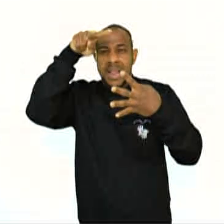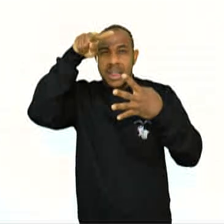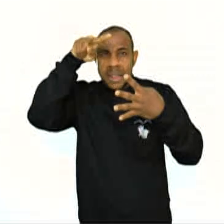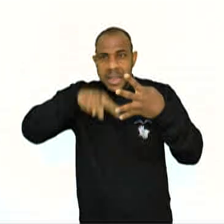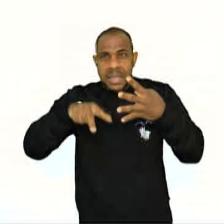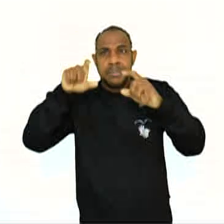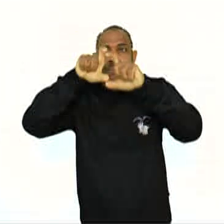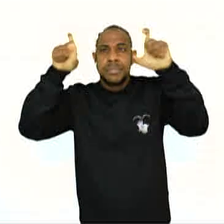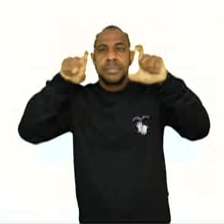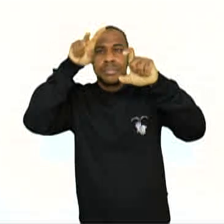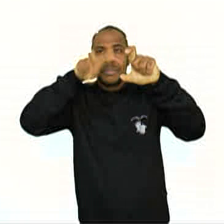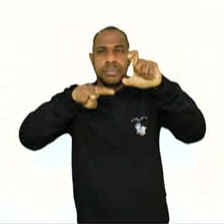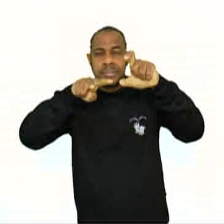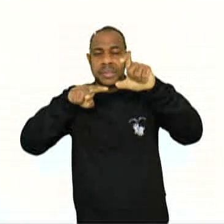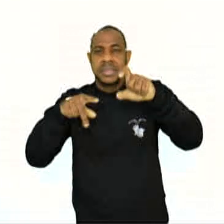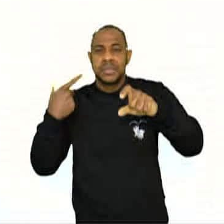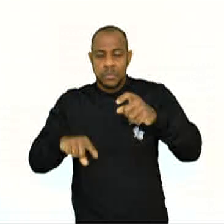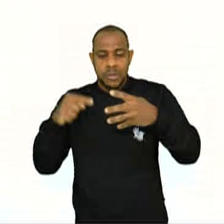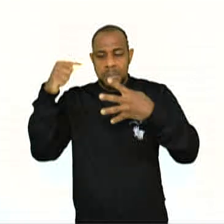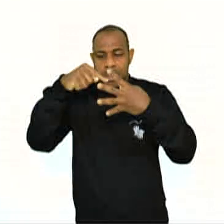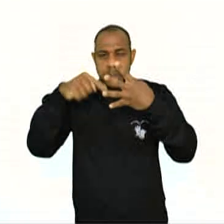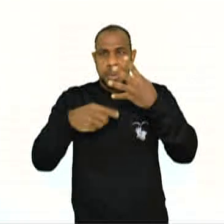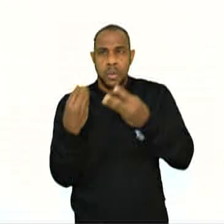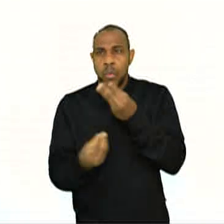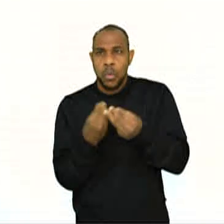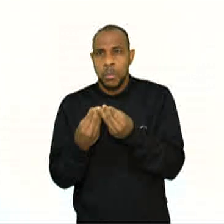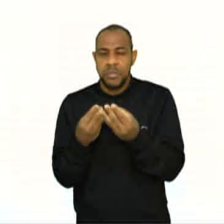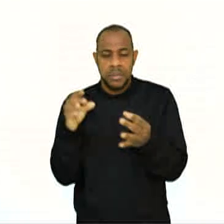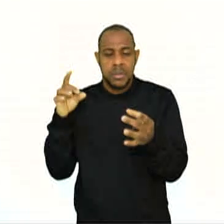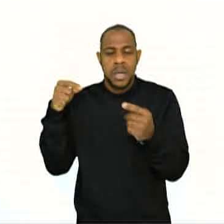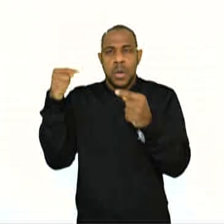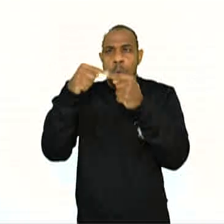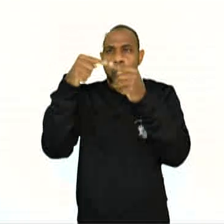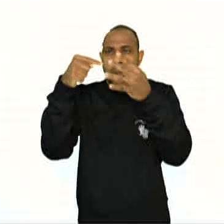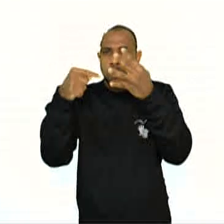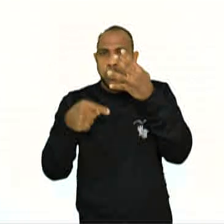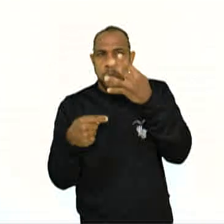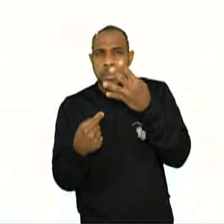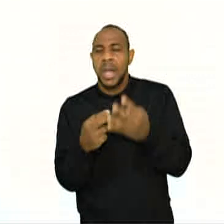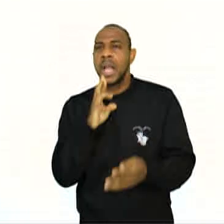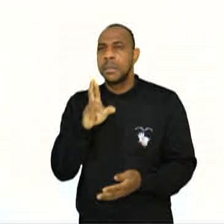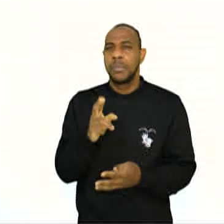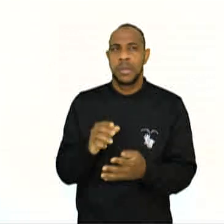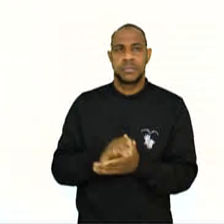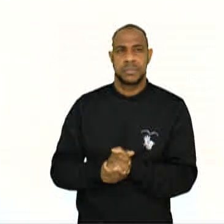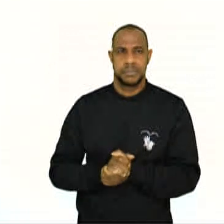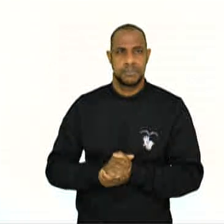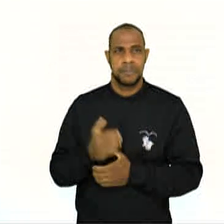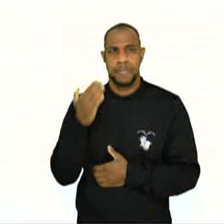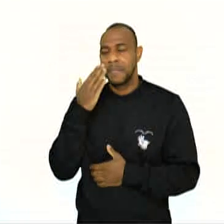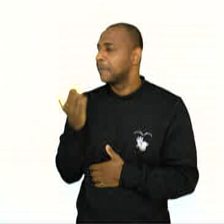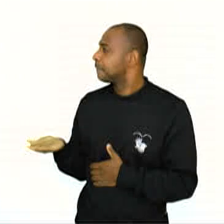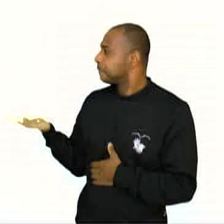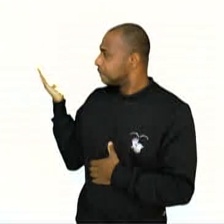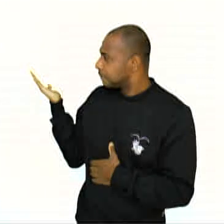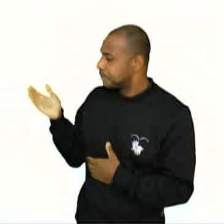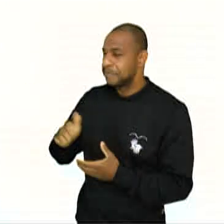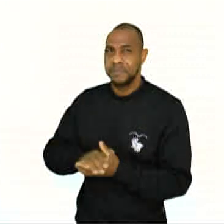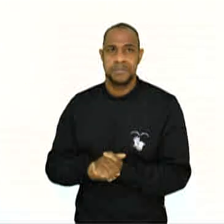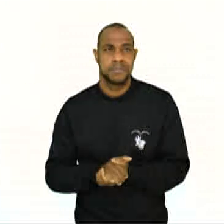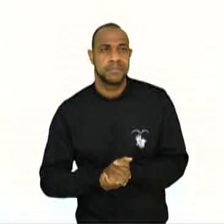administração pública. B. Uma relação direta entre o líder e os governados, dispensando